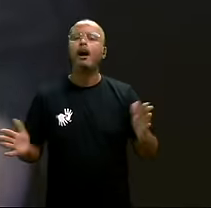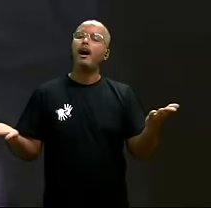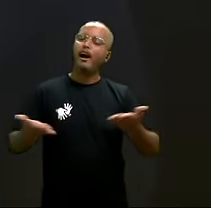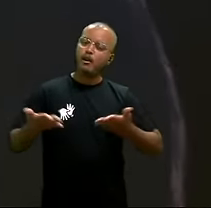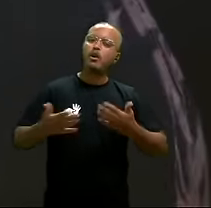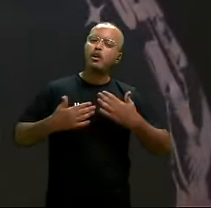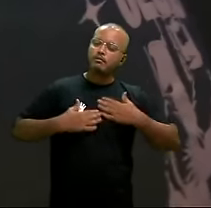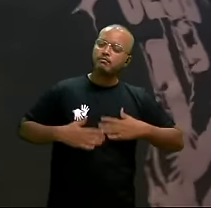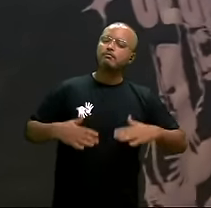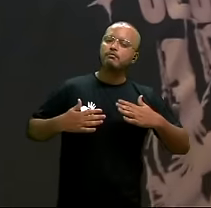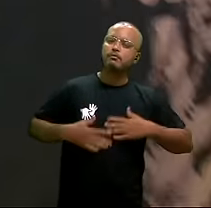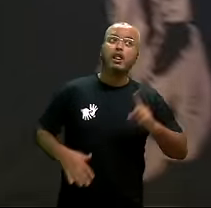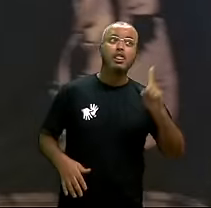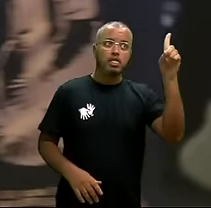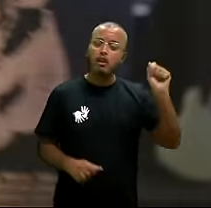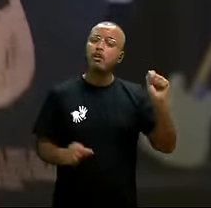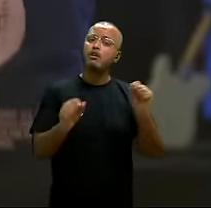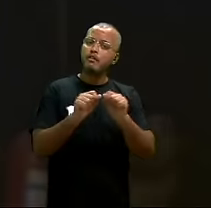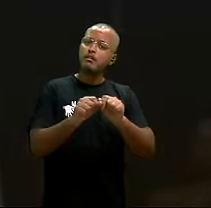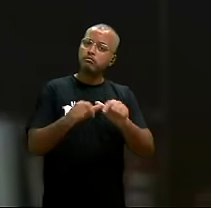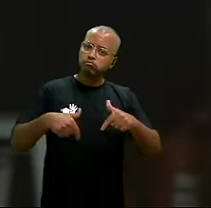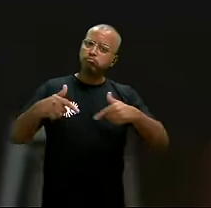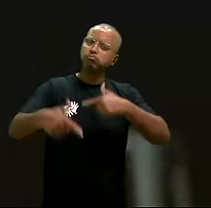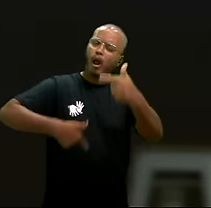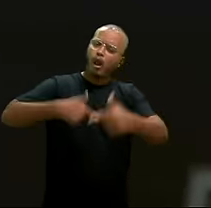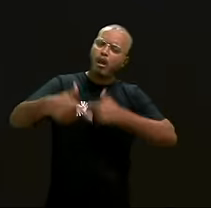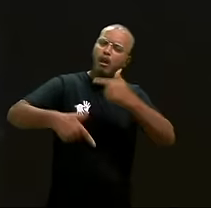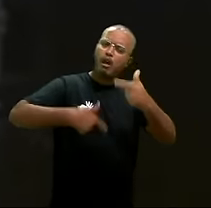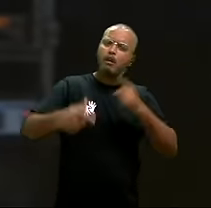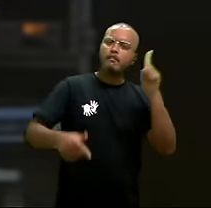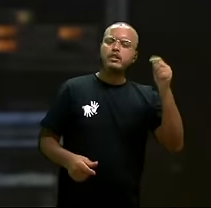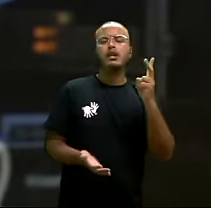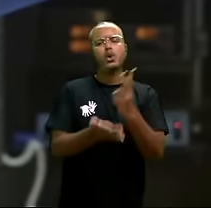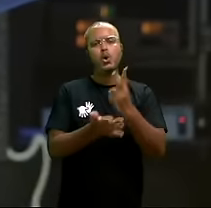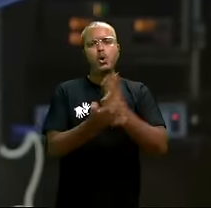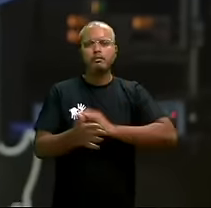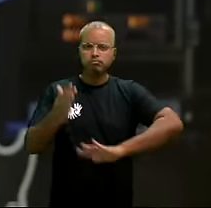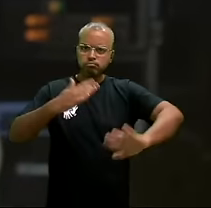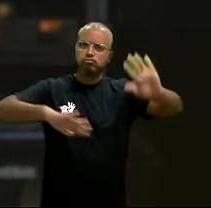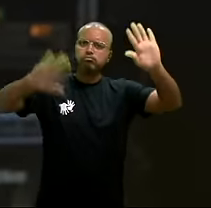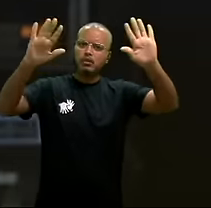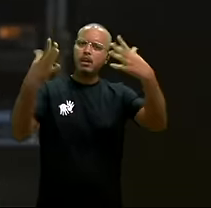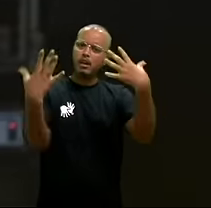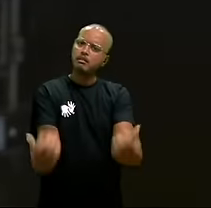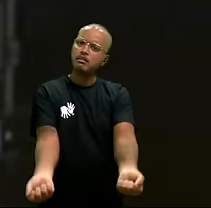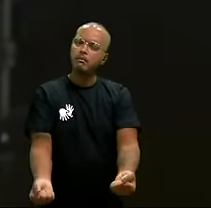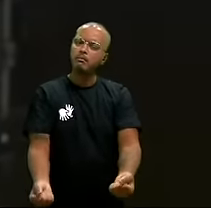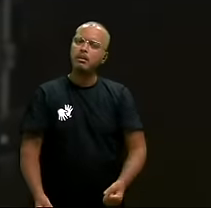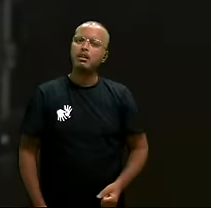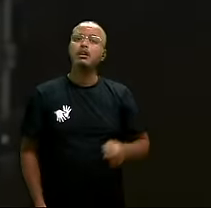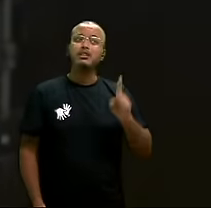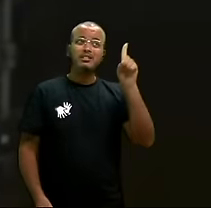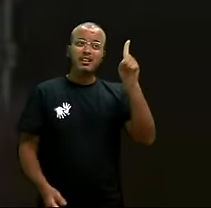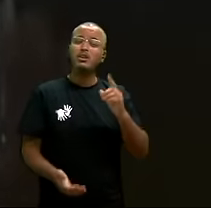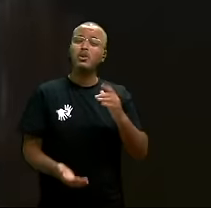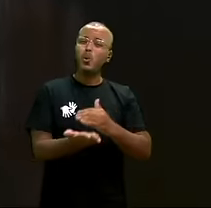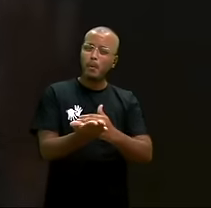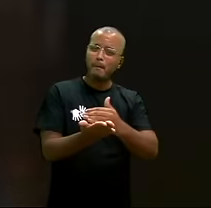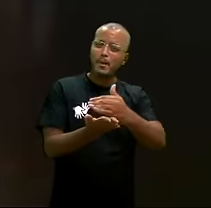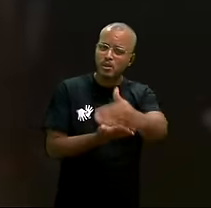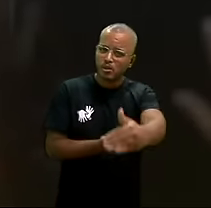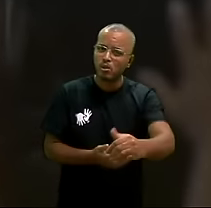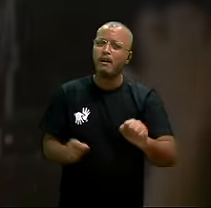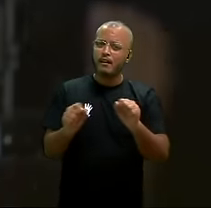de fazer, tem muita coisa para você viver. Enquanto Deus não acabou, levanta essa mão aí, recebe essa palavra. Aquele que começou a boa obra